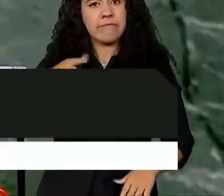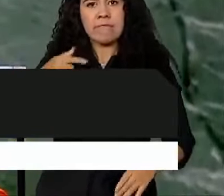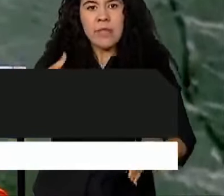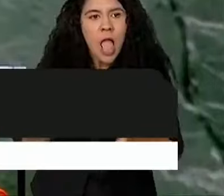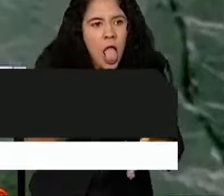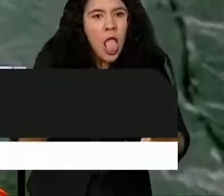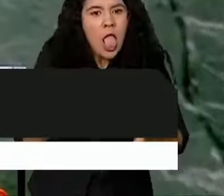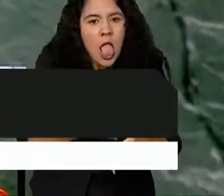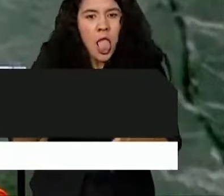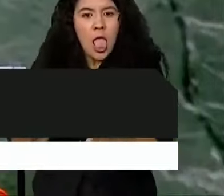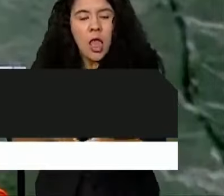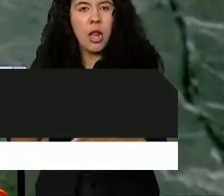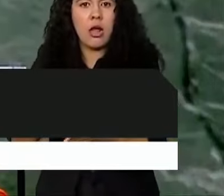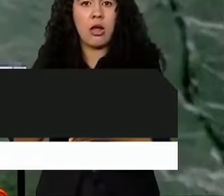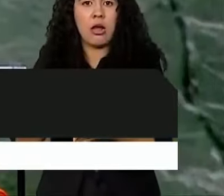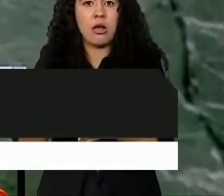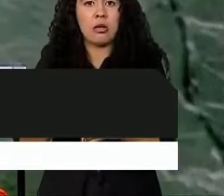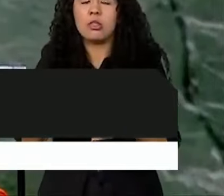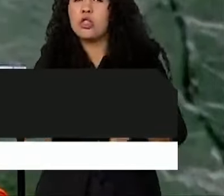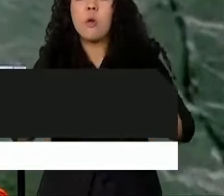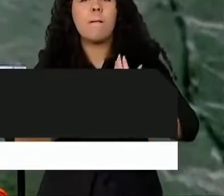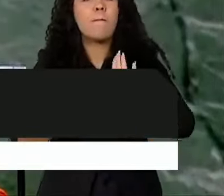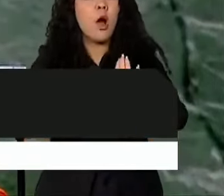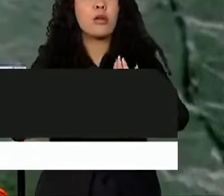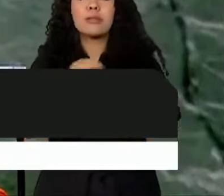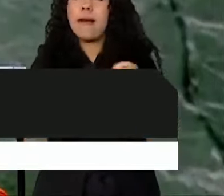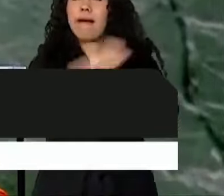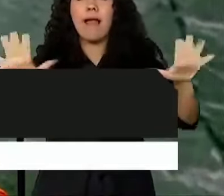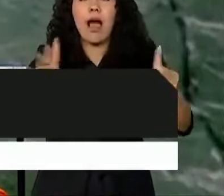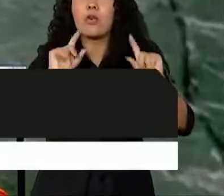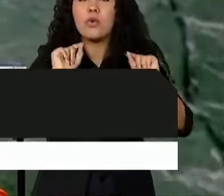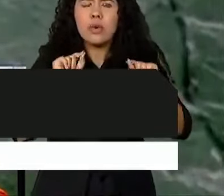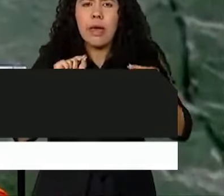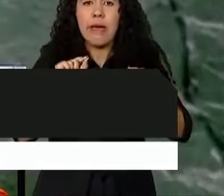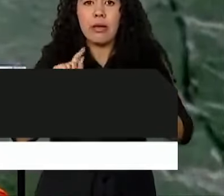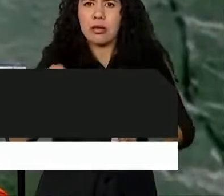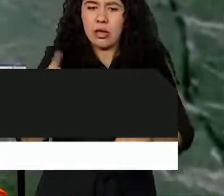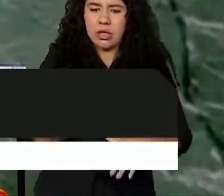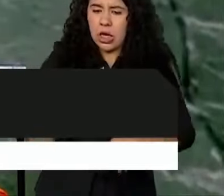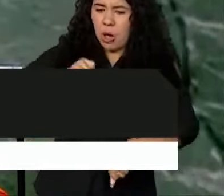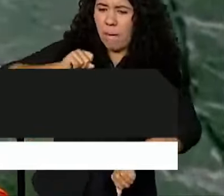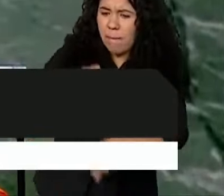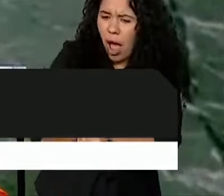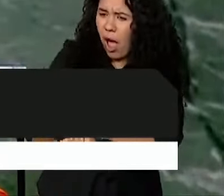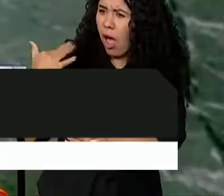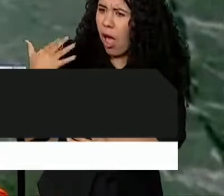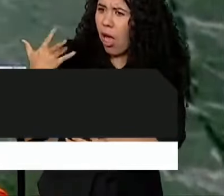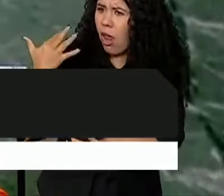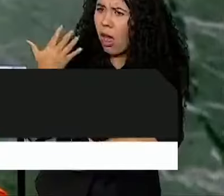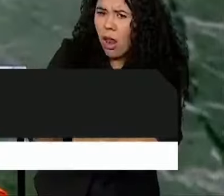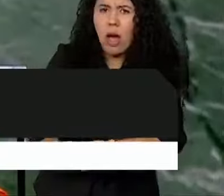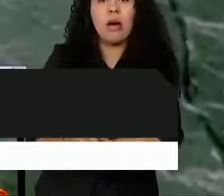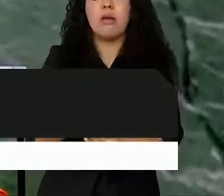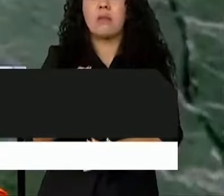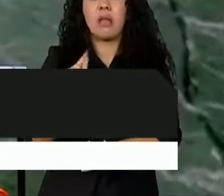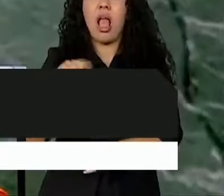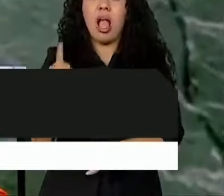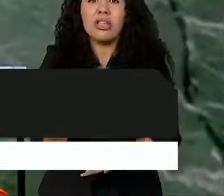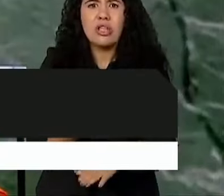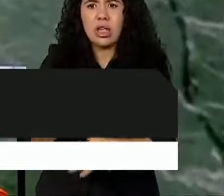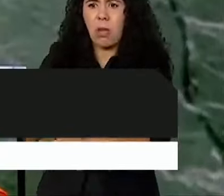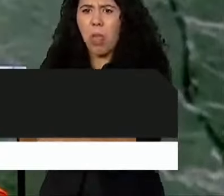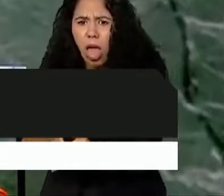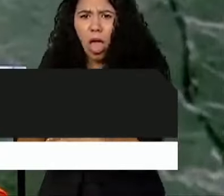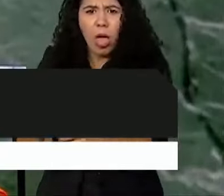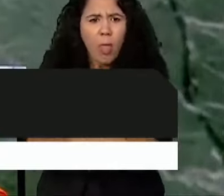de fiéis. Ontem, durante uma cerimônia de entrega de ônibus escolares no Ceará, Lula se emocionou ao dizer que iria ao Círio para agradecer por